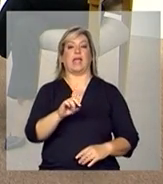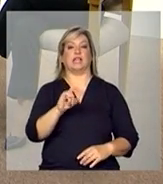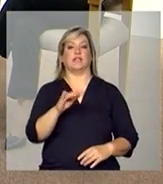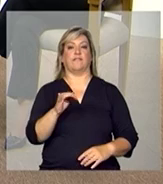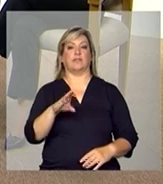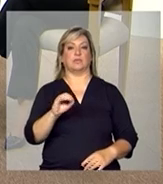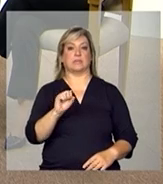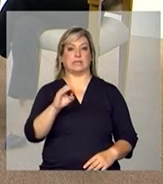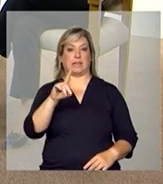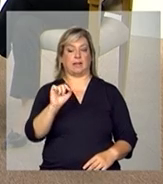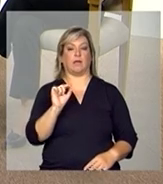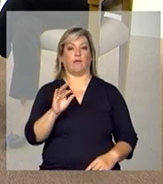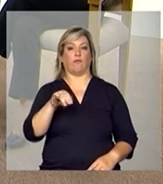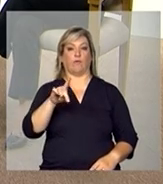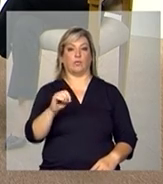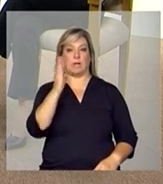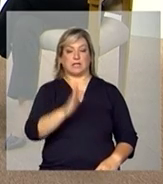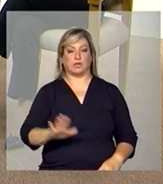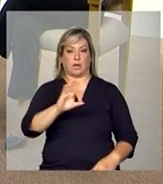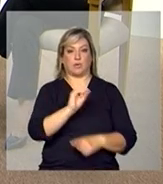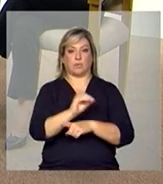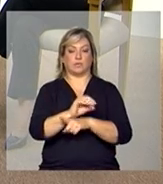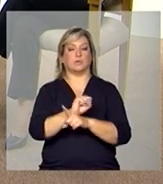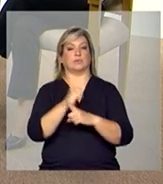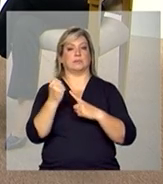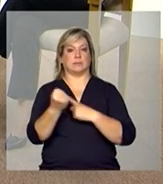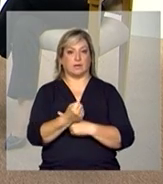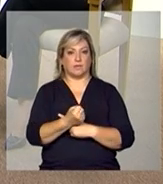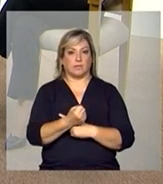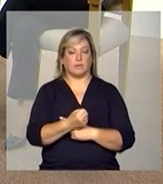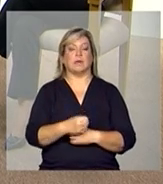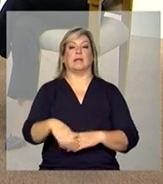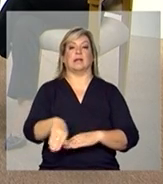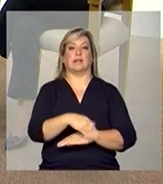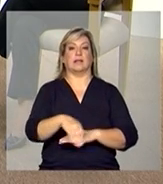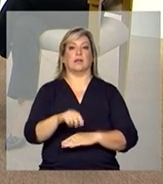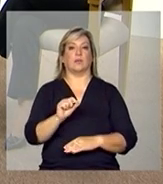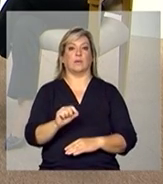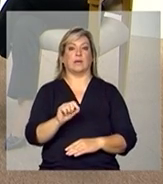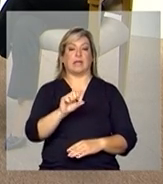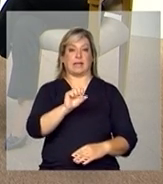sede do Fundo Nacional de assistência social endereço